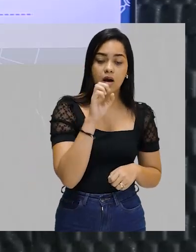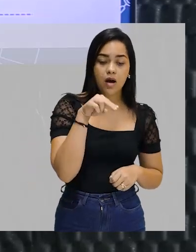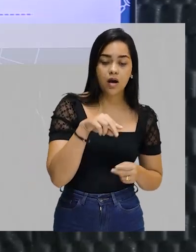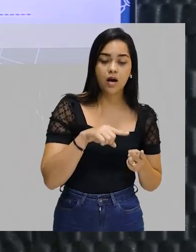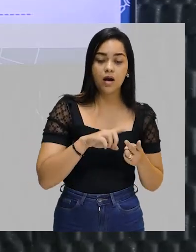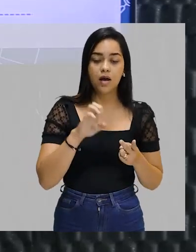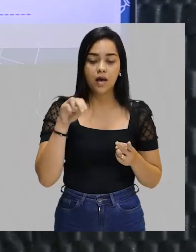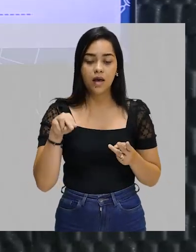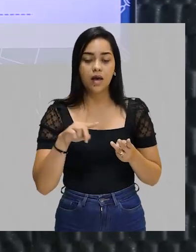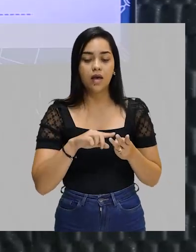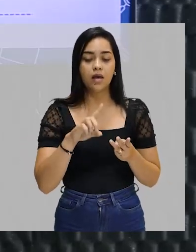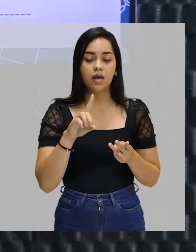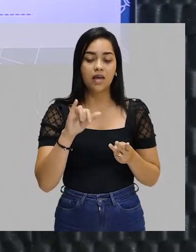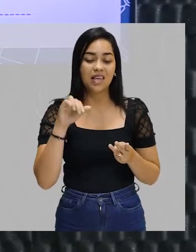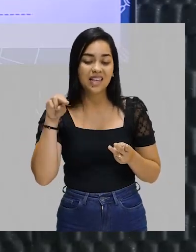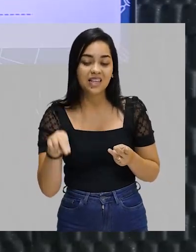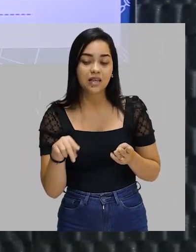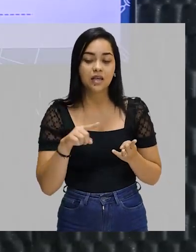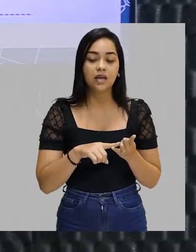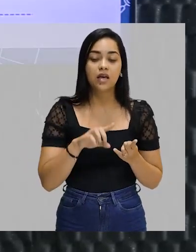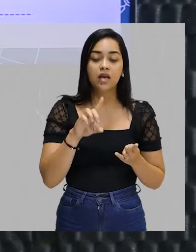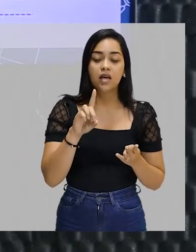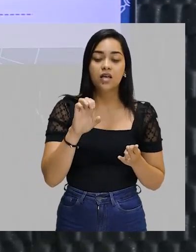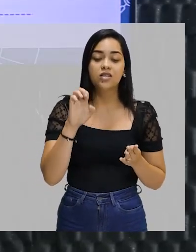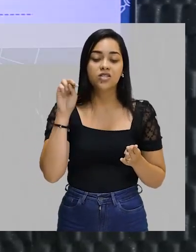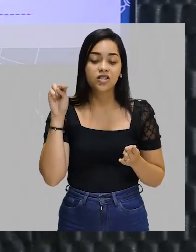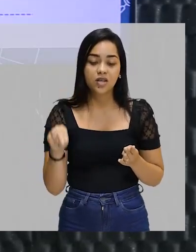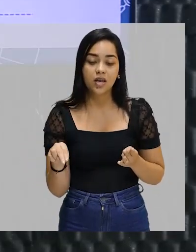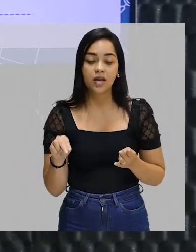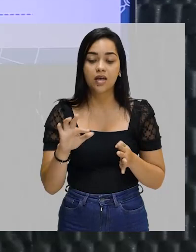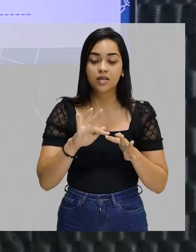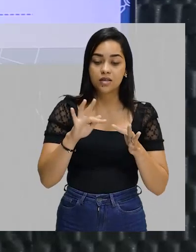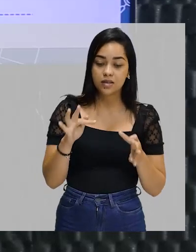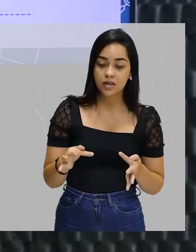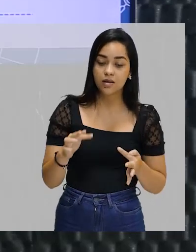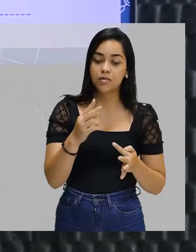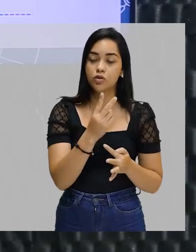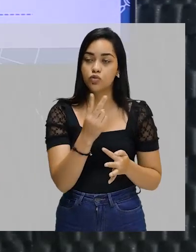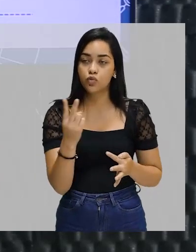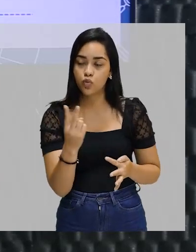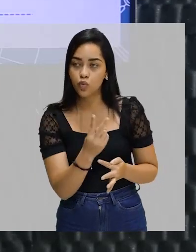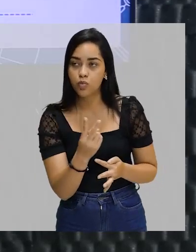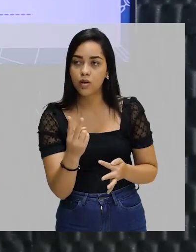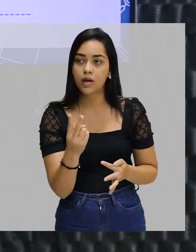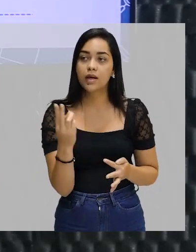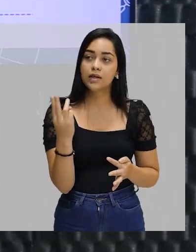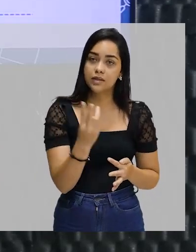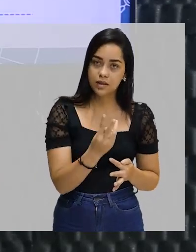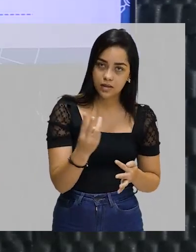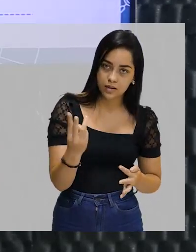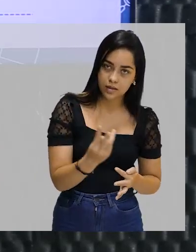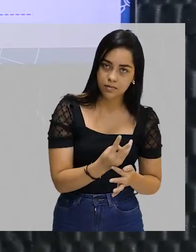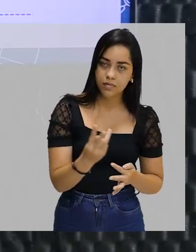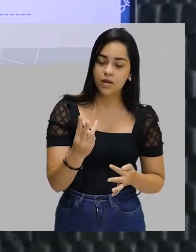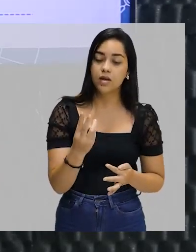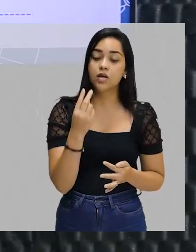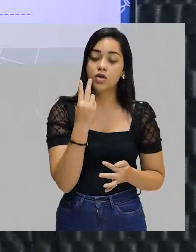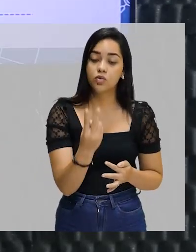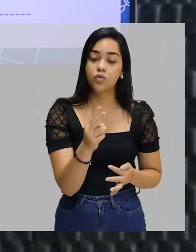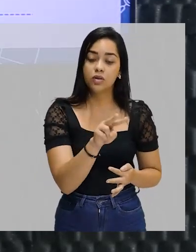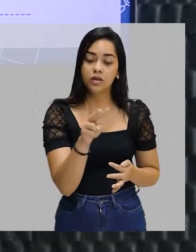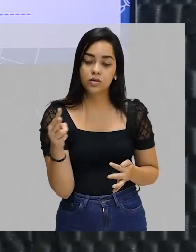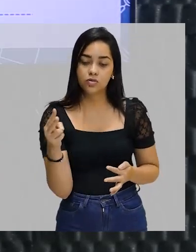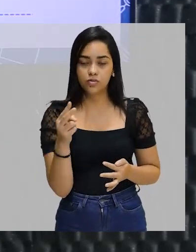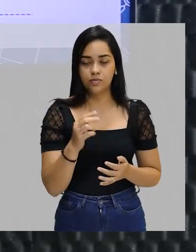an, en, in, diem. Simples, dupla, tripla, 2